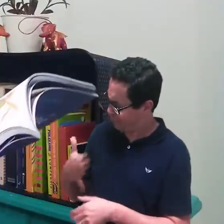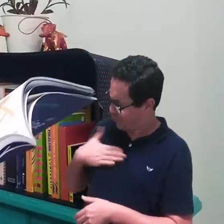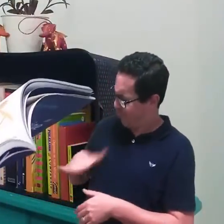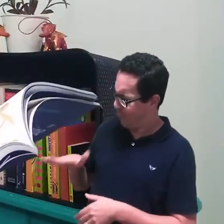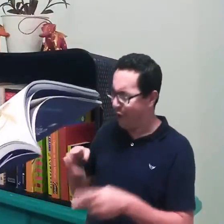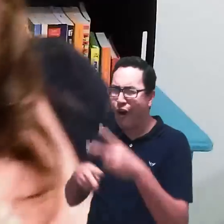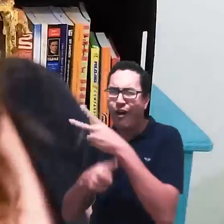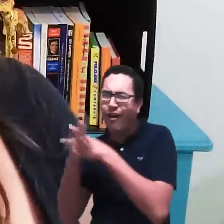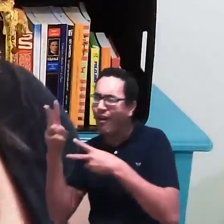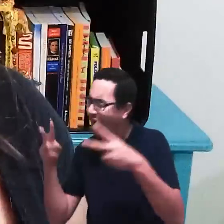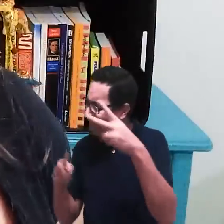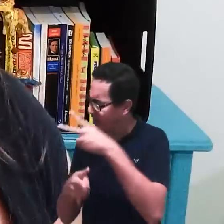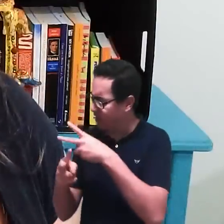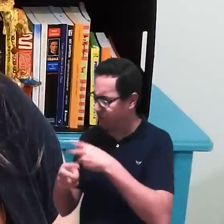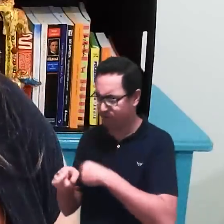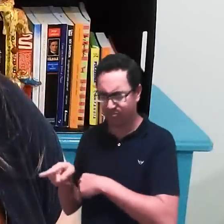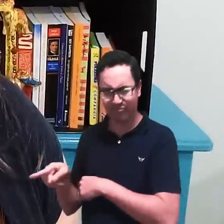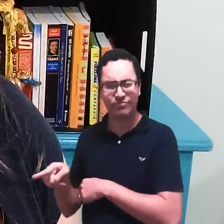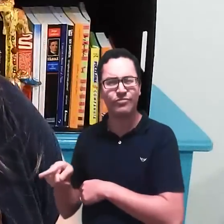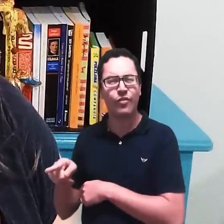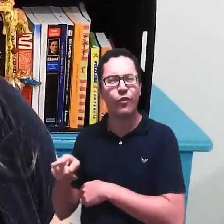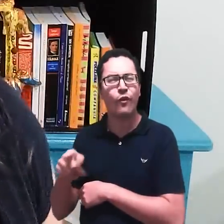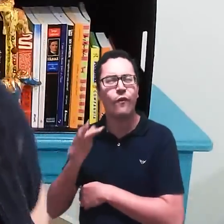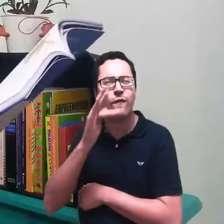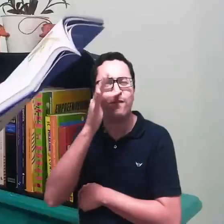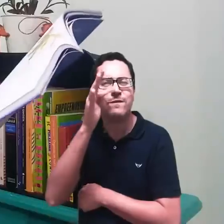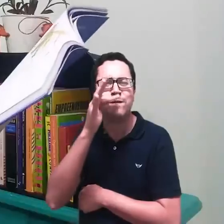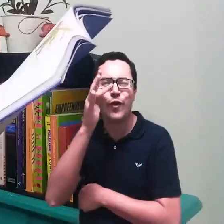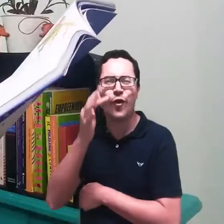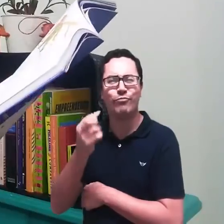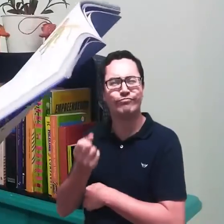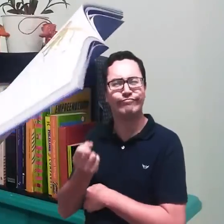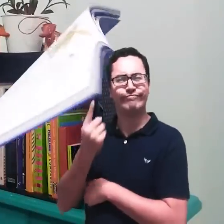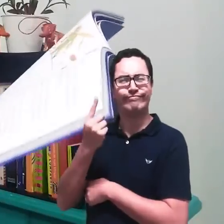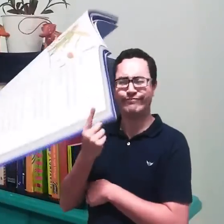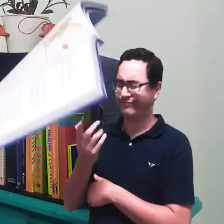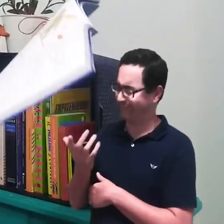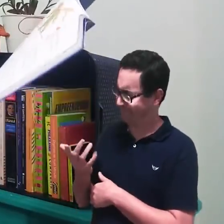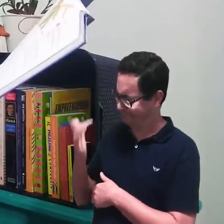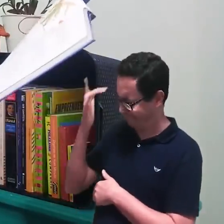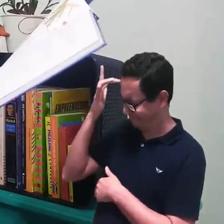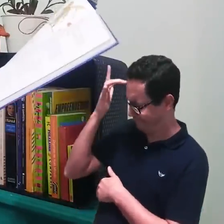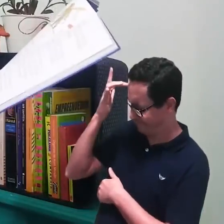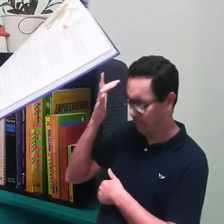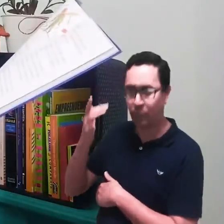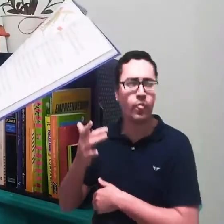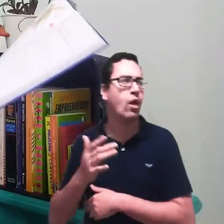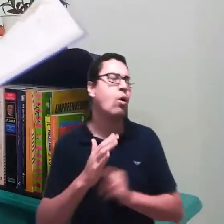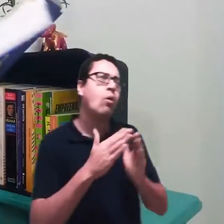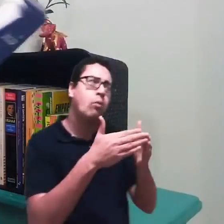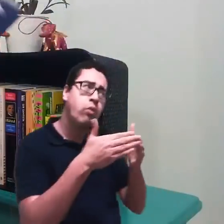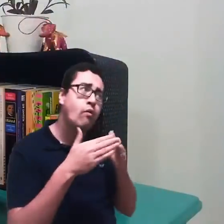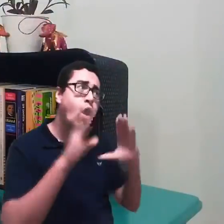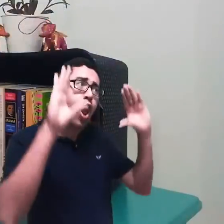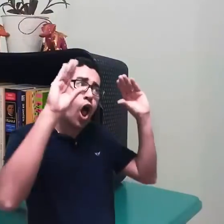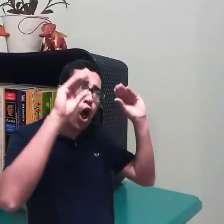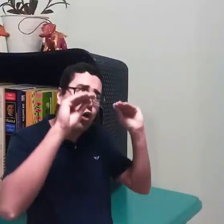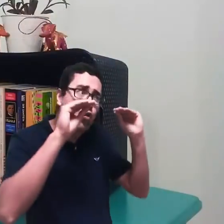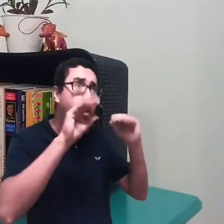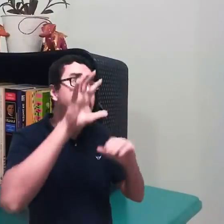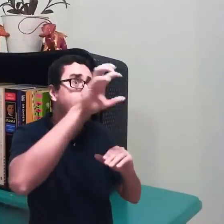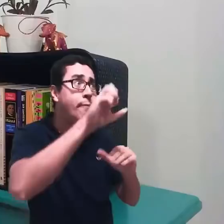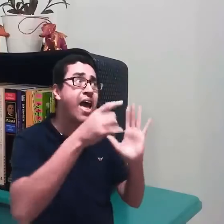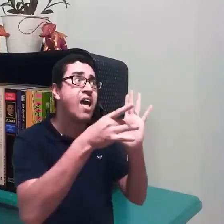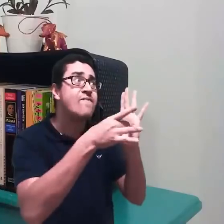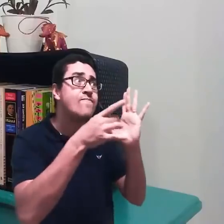Pequeno Príncipe. Essa flor é muito complicada. À noite, você me põe uma redoma de vidro